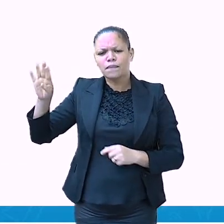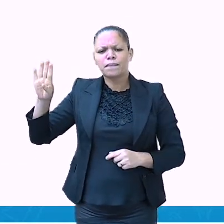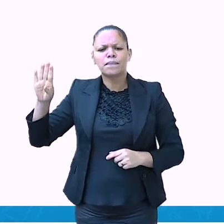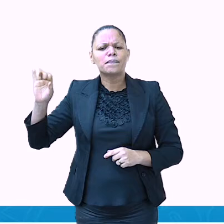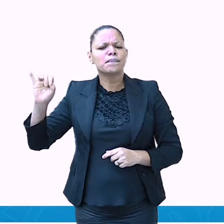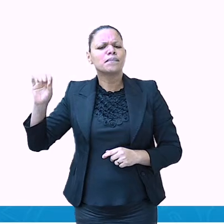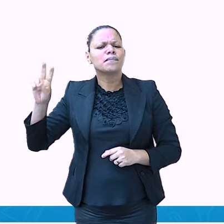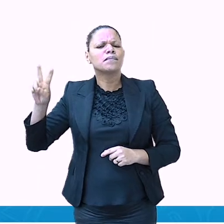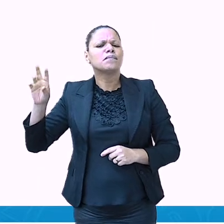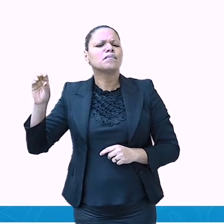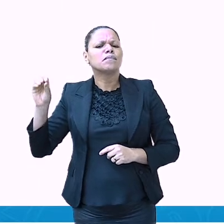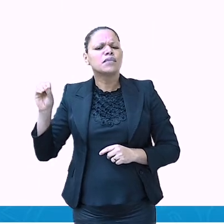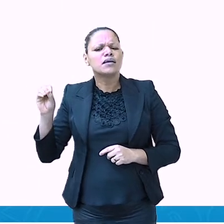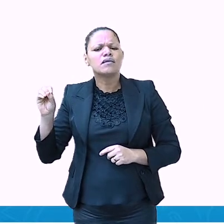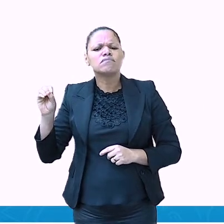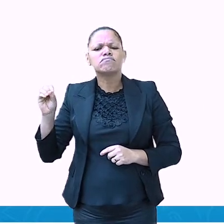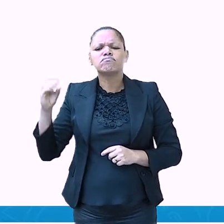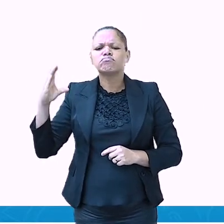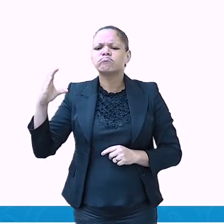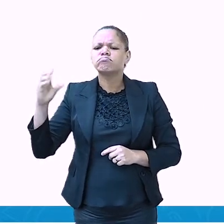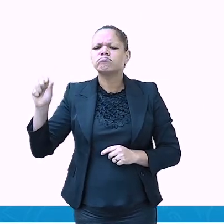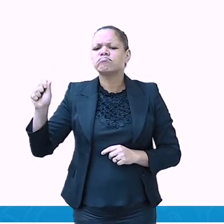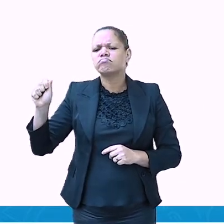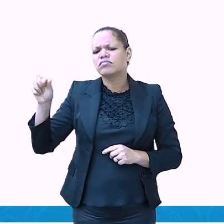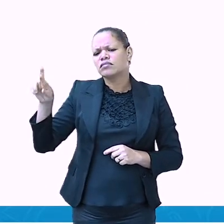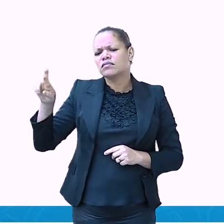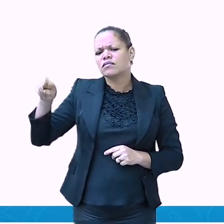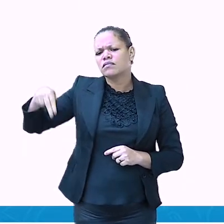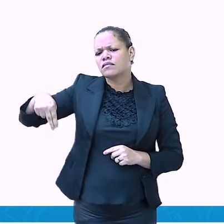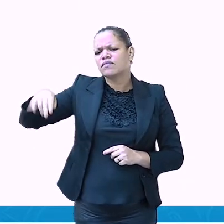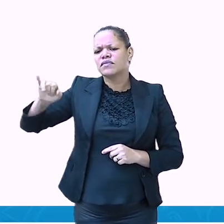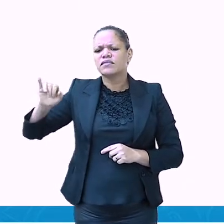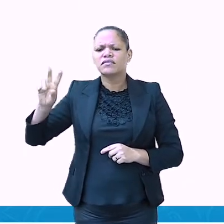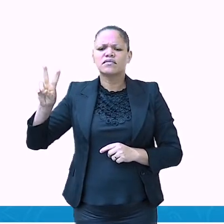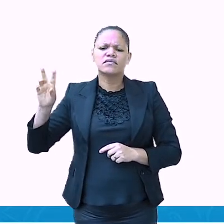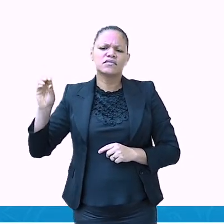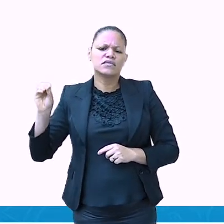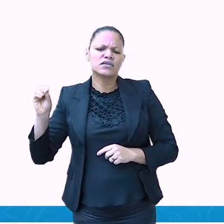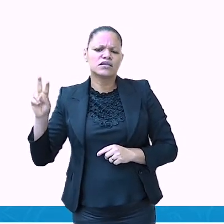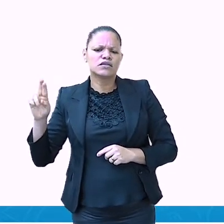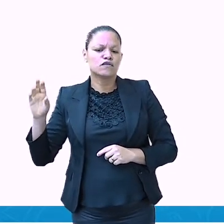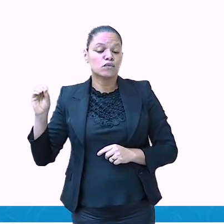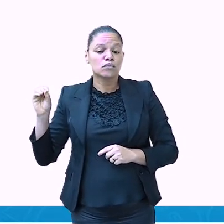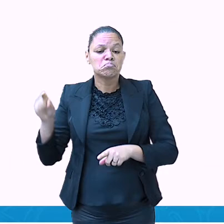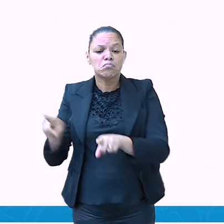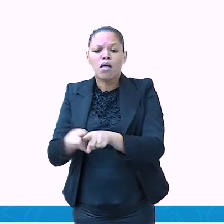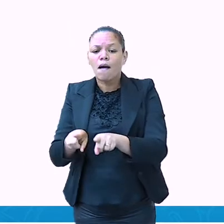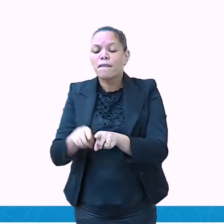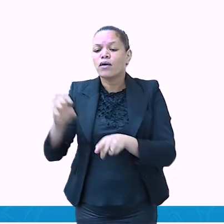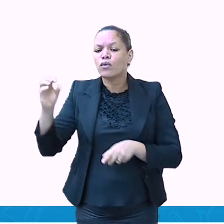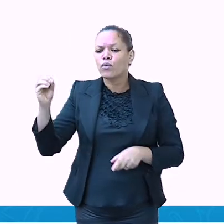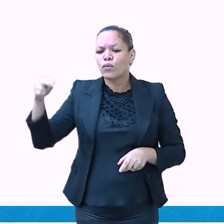e onívoro, dependendo da estrutura ali do seu bico, ok?